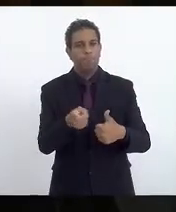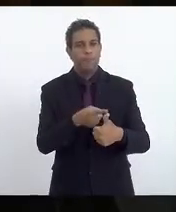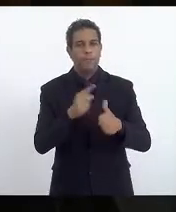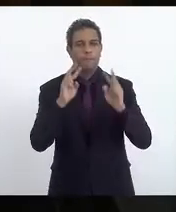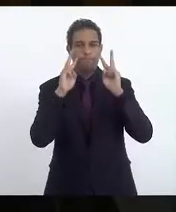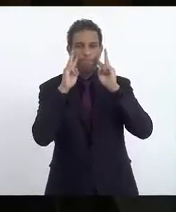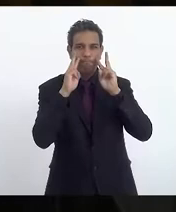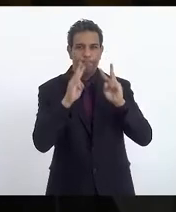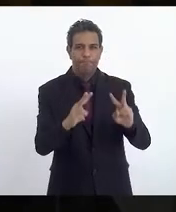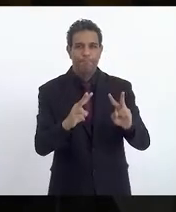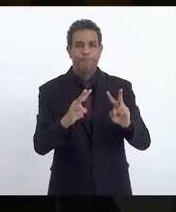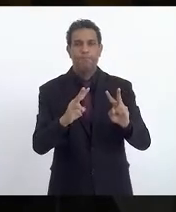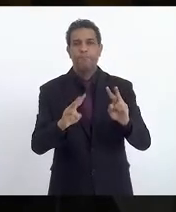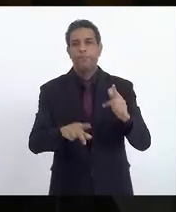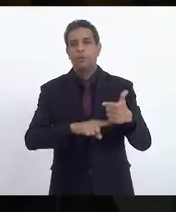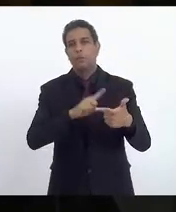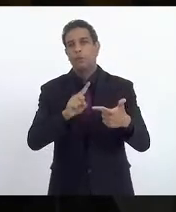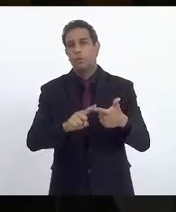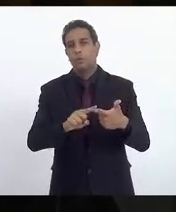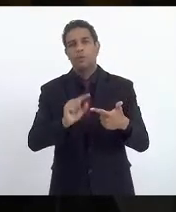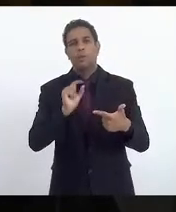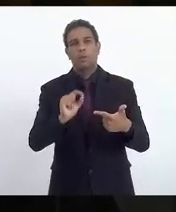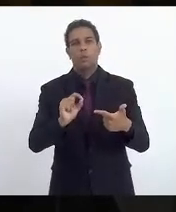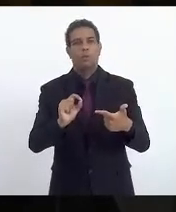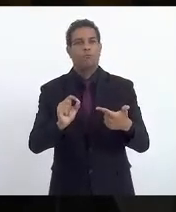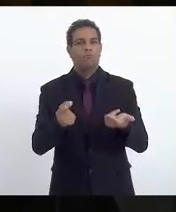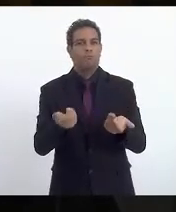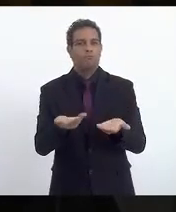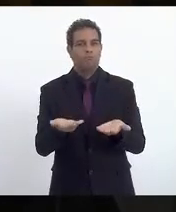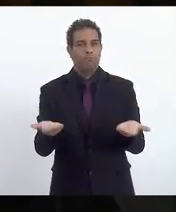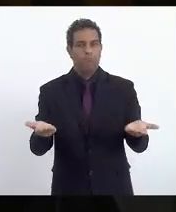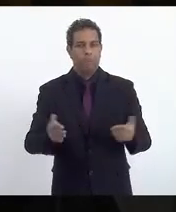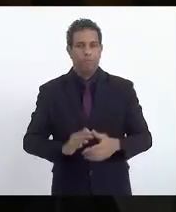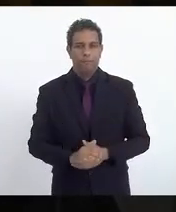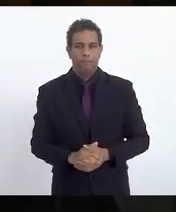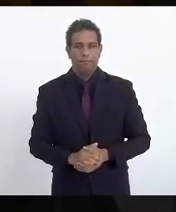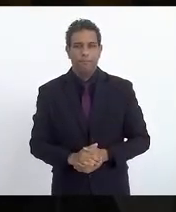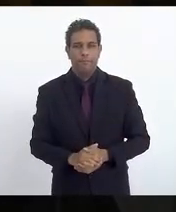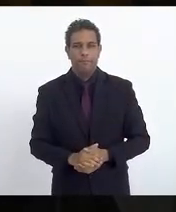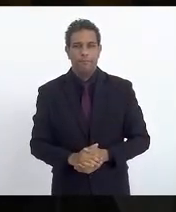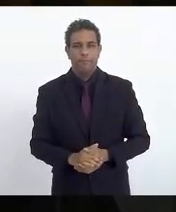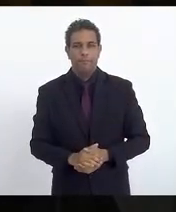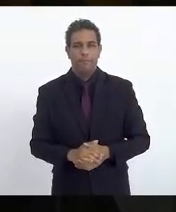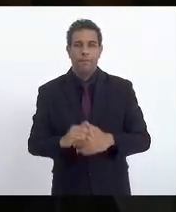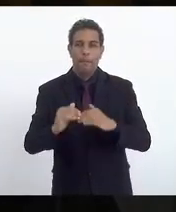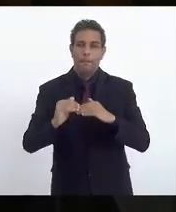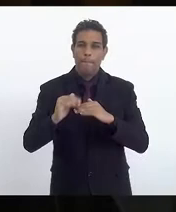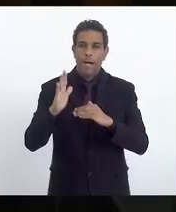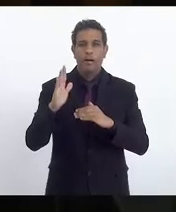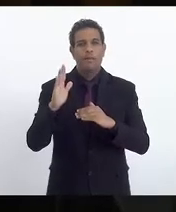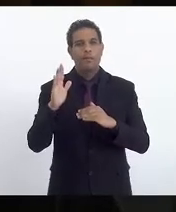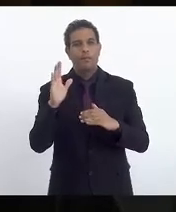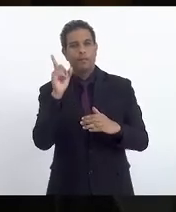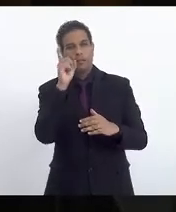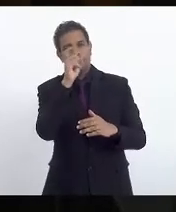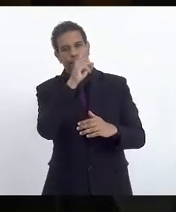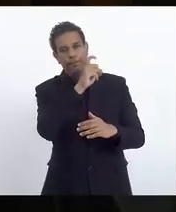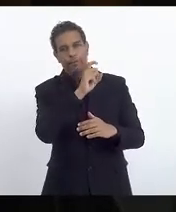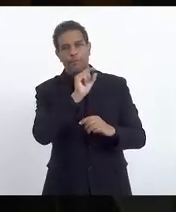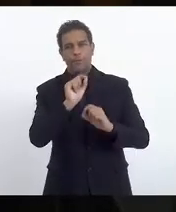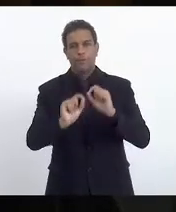constatação a outra e é mais uma indagação